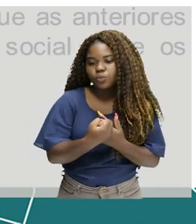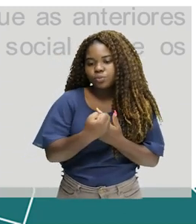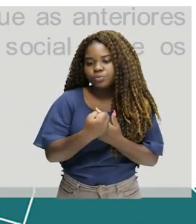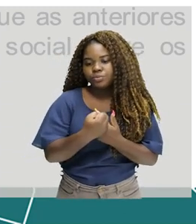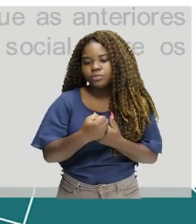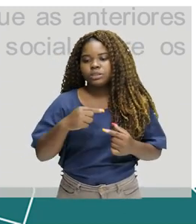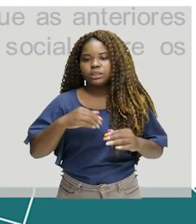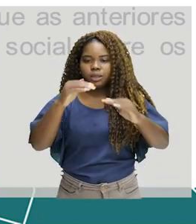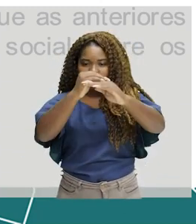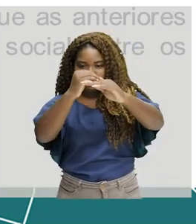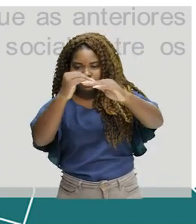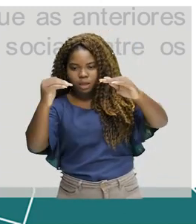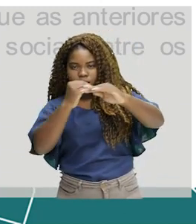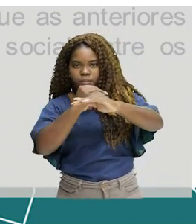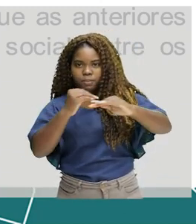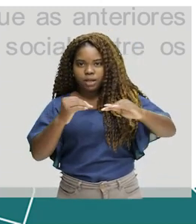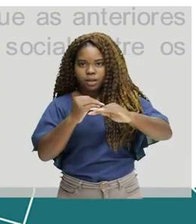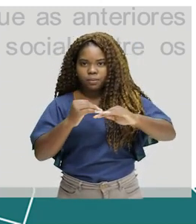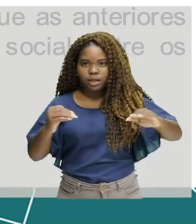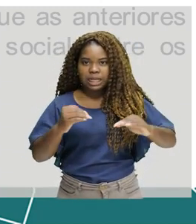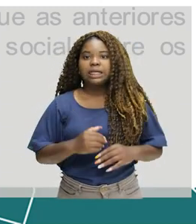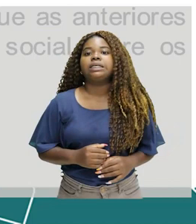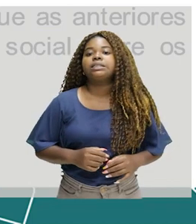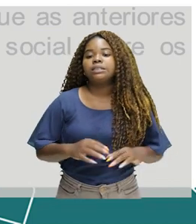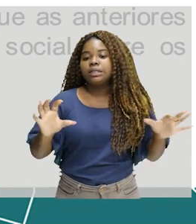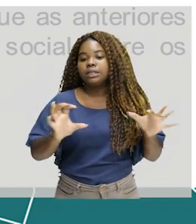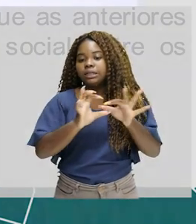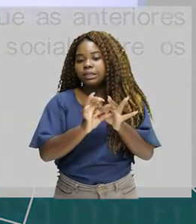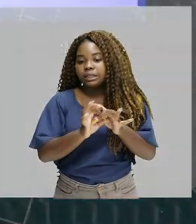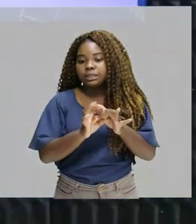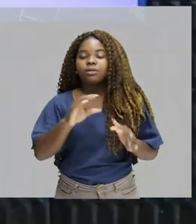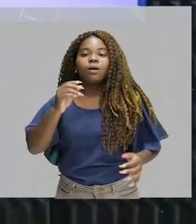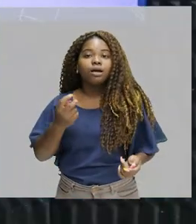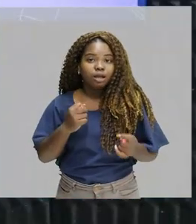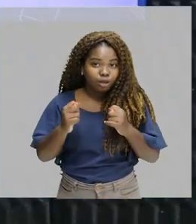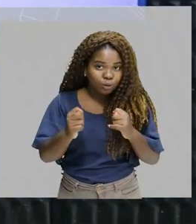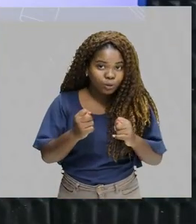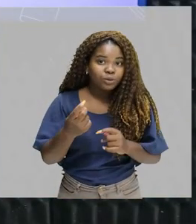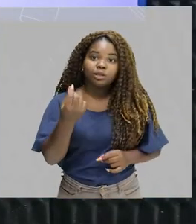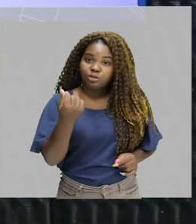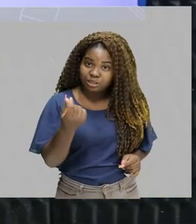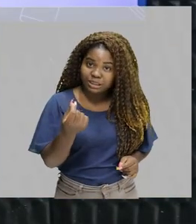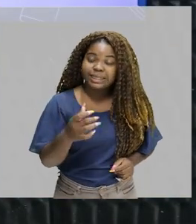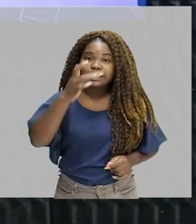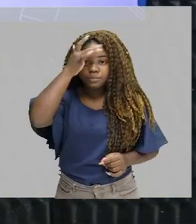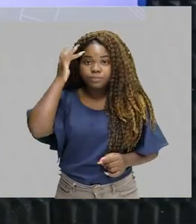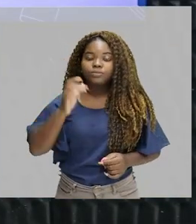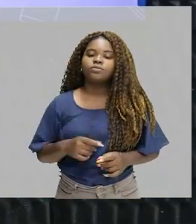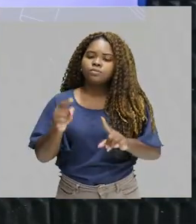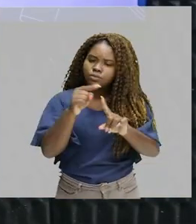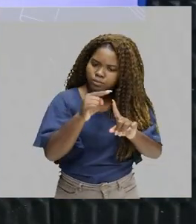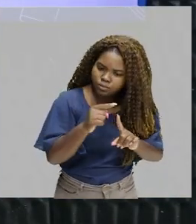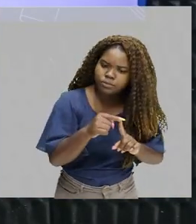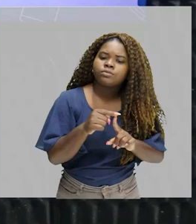por camadas está ligada ao poder econômico do indivíduo Então olha só nesse modelo de sociedade